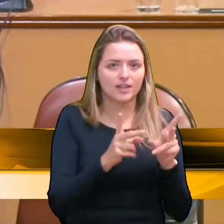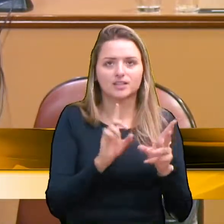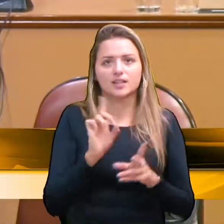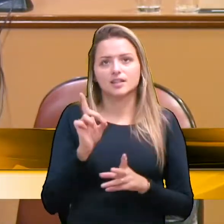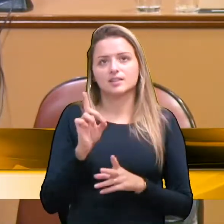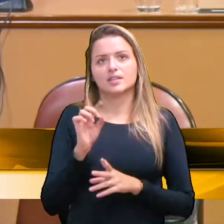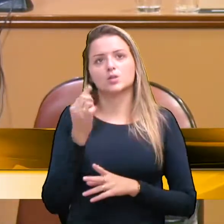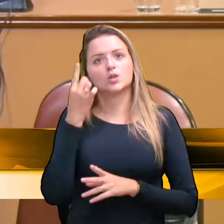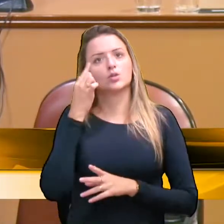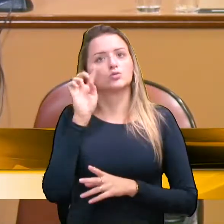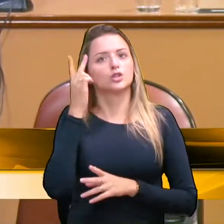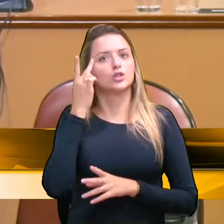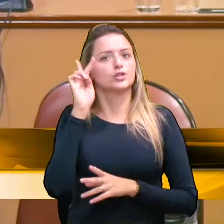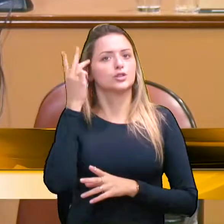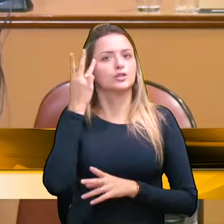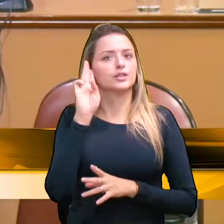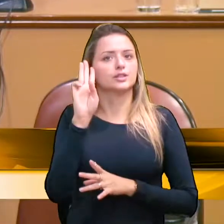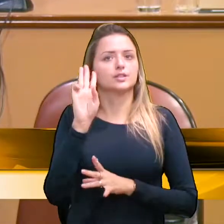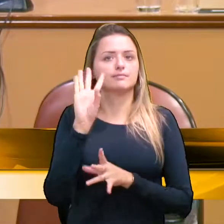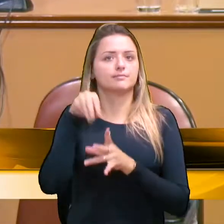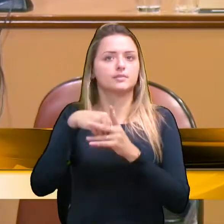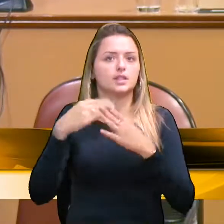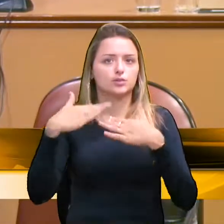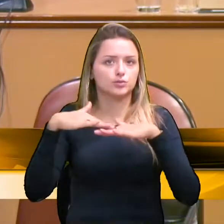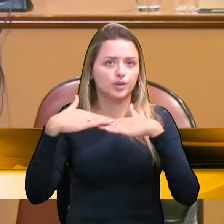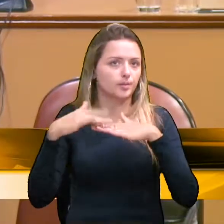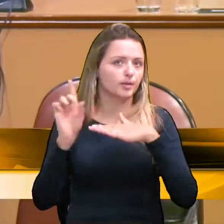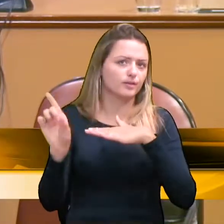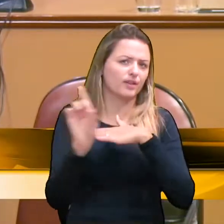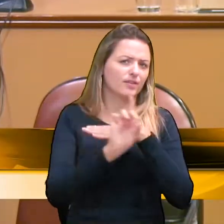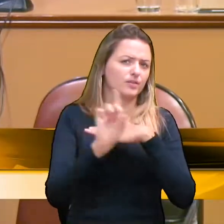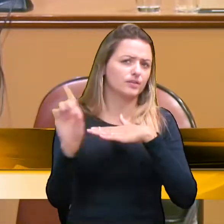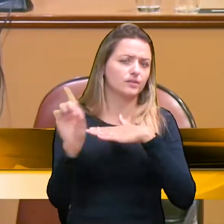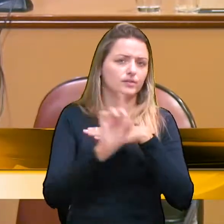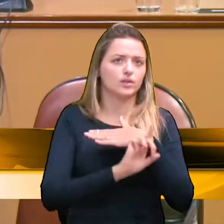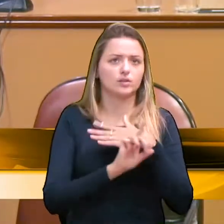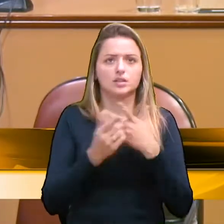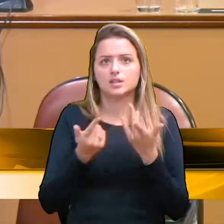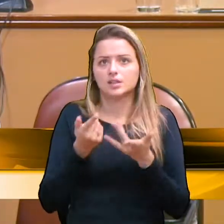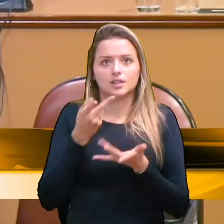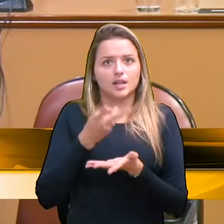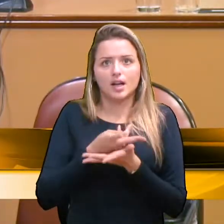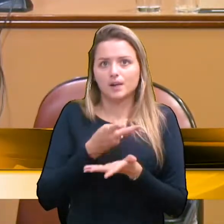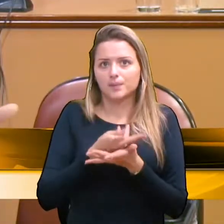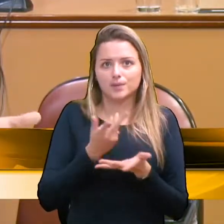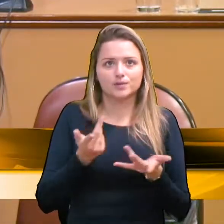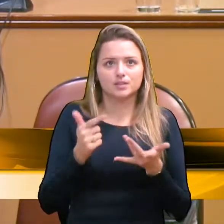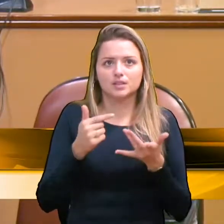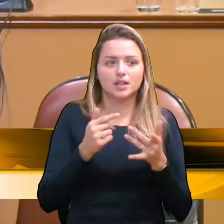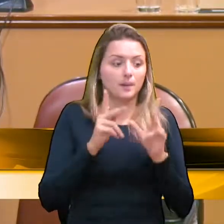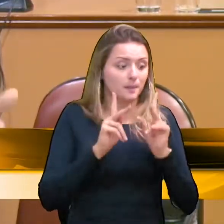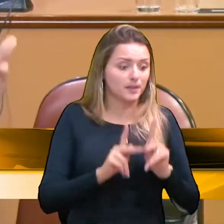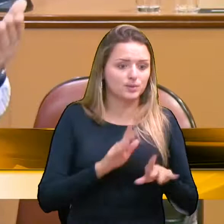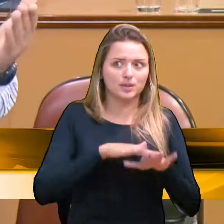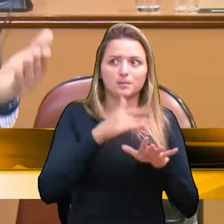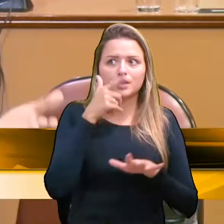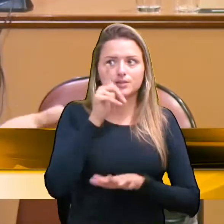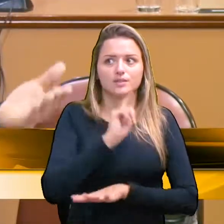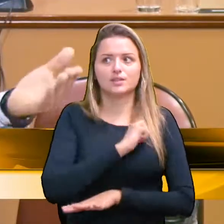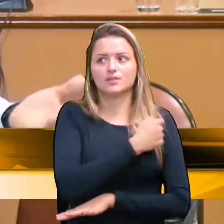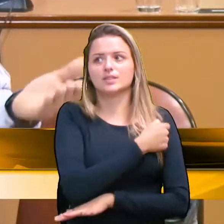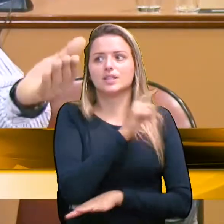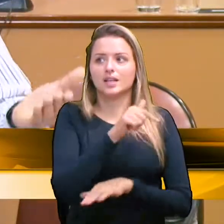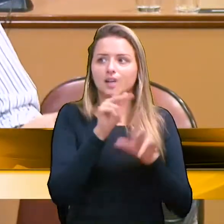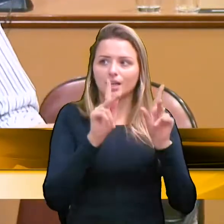dia, 2 dias, 3, em cima de caminhões de lá para cá. O produto, o melhor fiscal é o consumidor. Então você tem